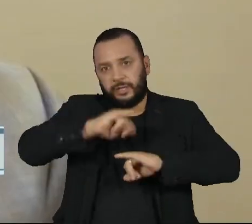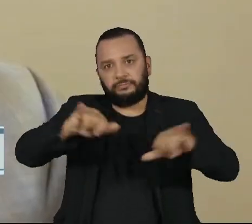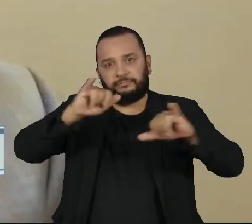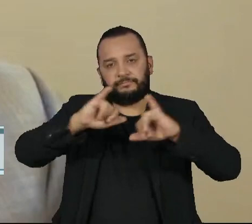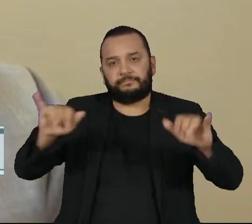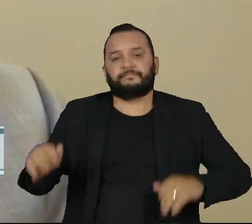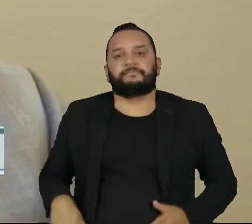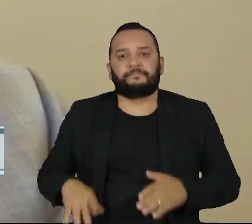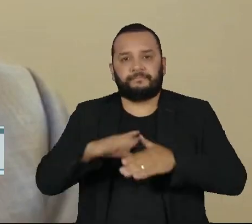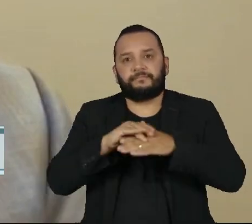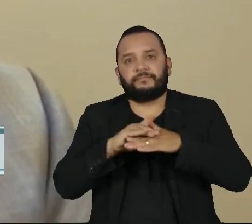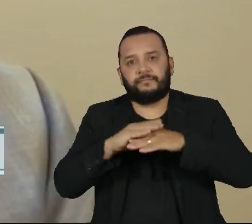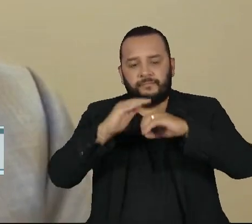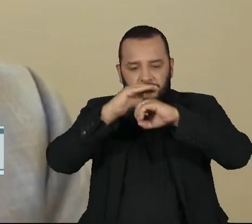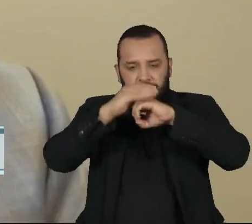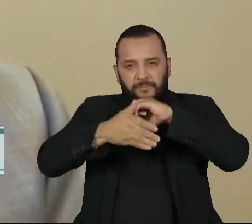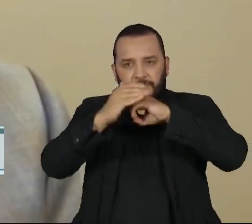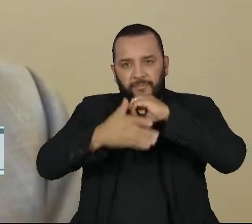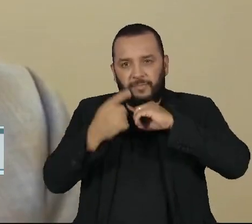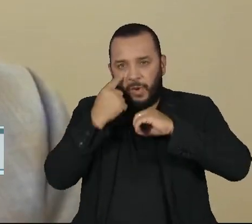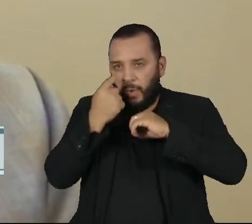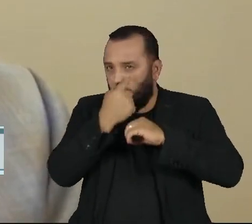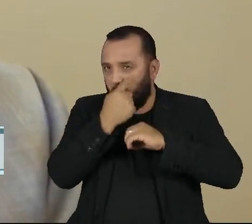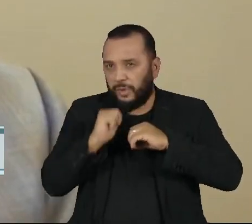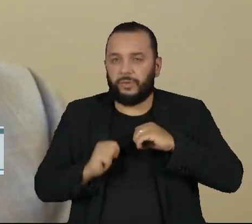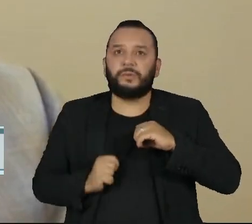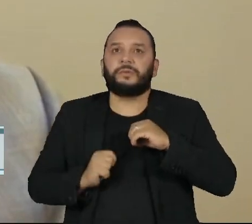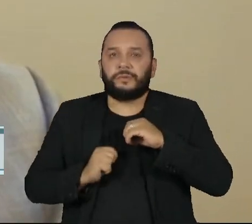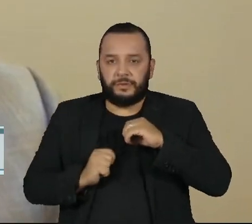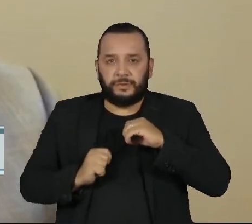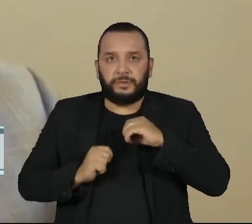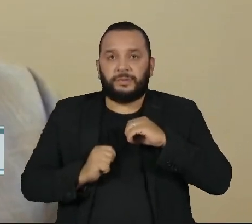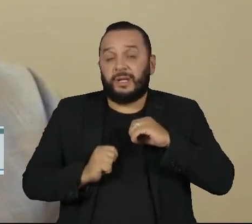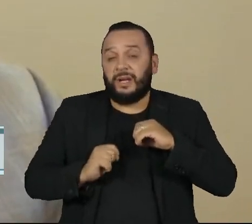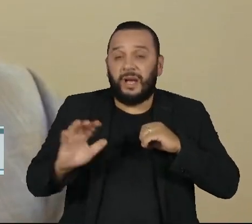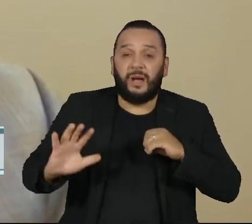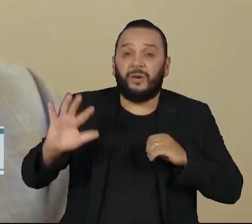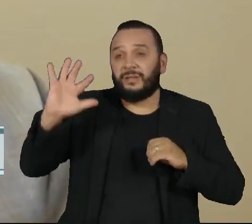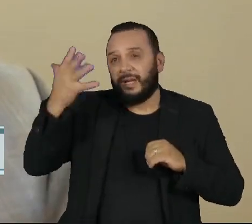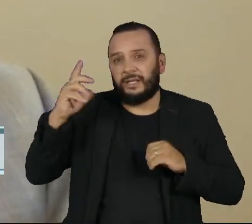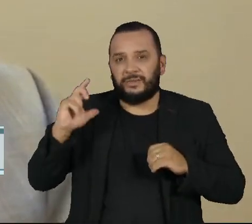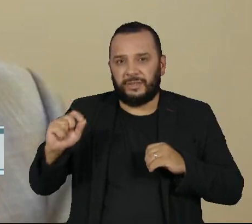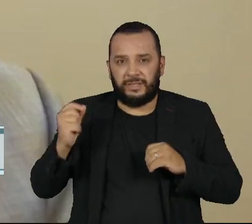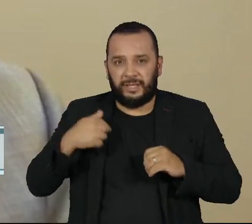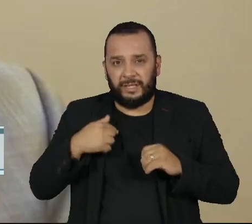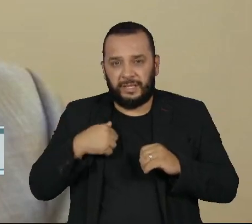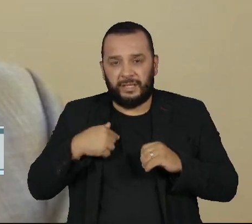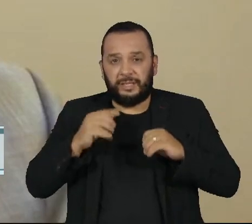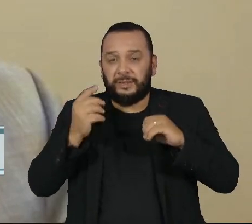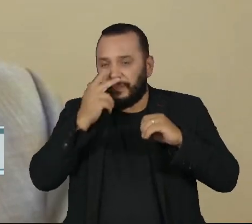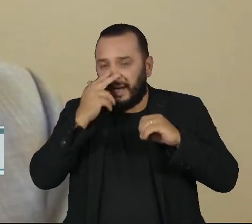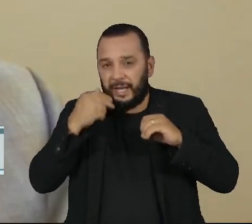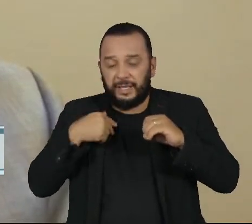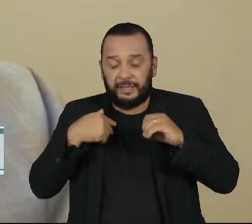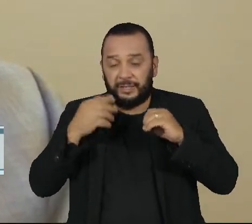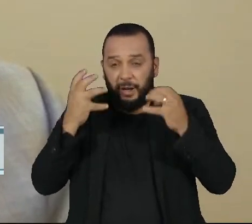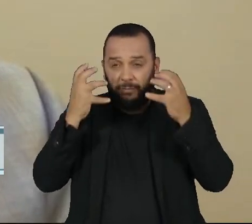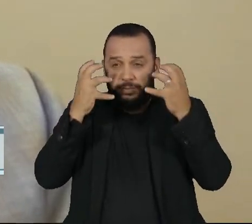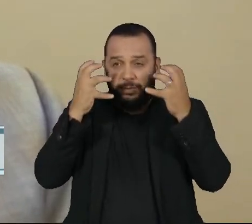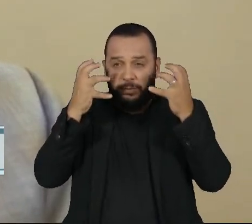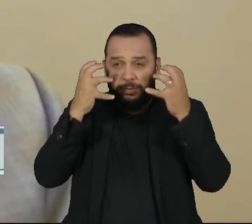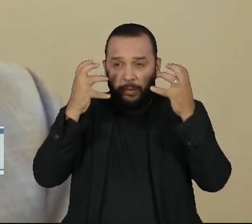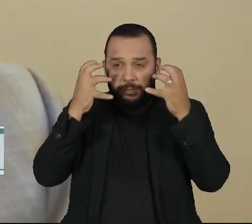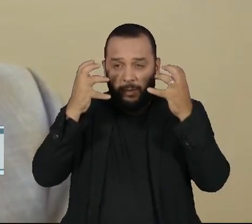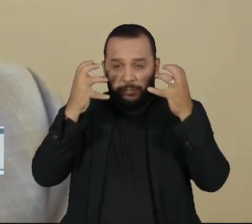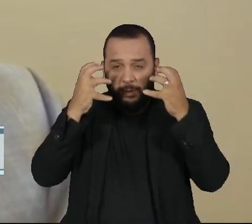glaucoma é uma doença do nervo óptico. Ele sofre, na maioria das vezes, por um aumento da pressão intraocular. E por